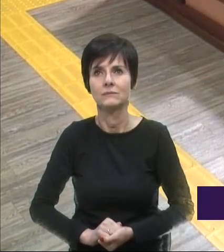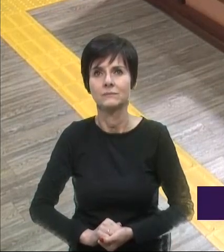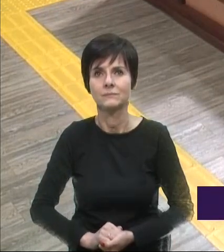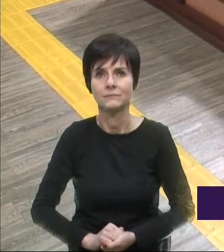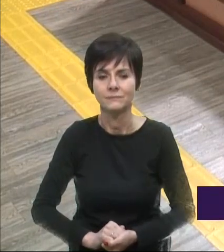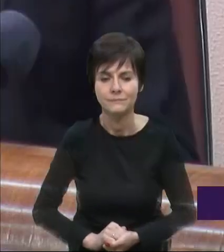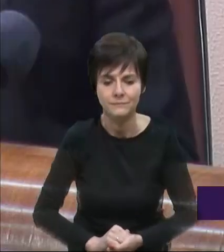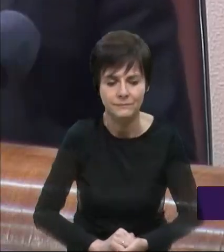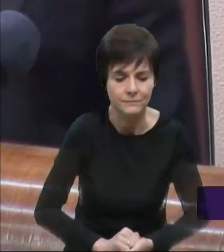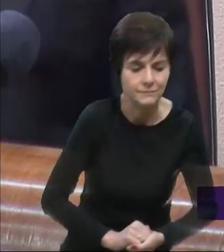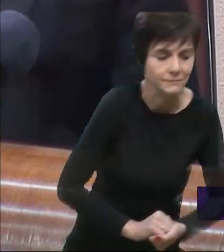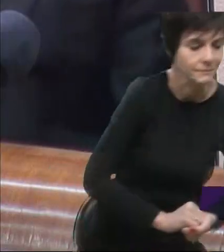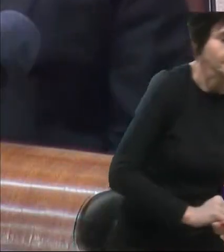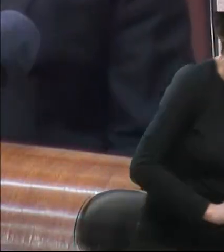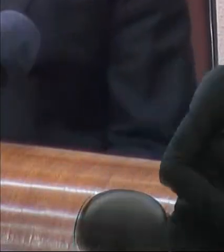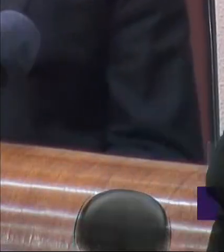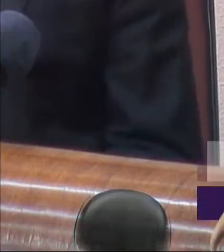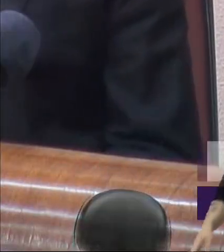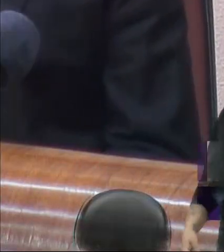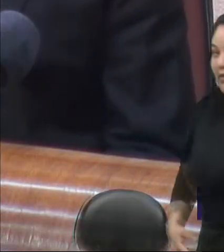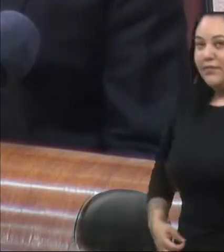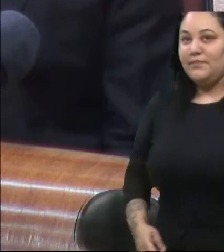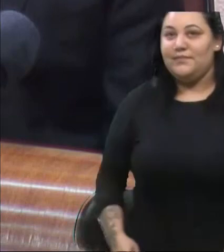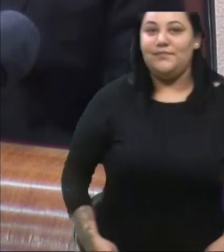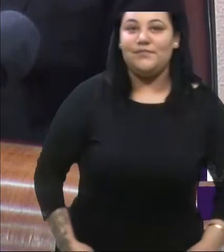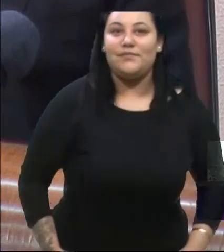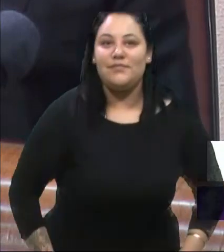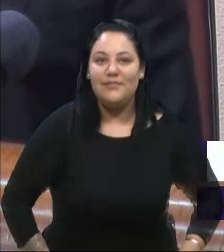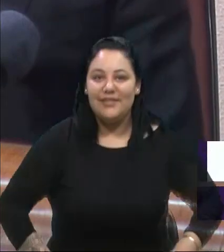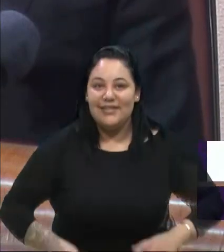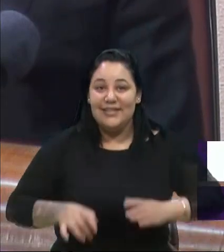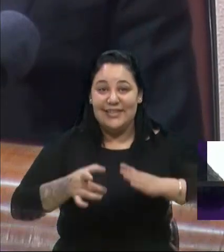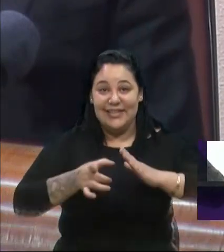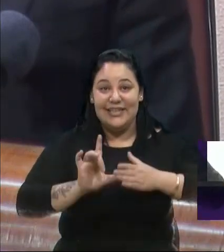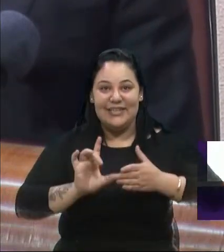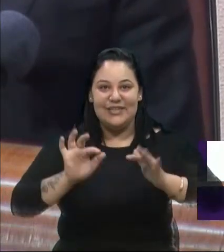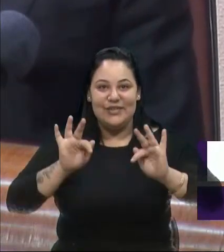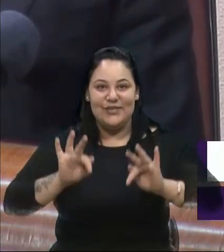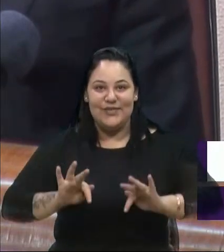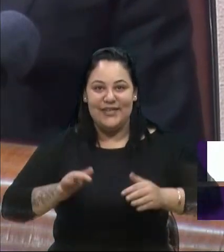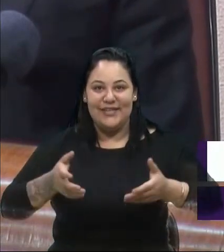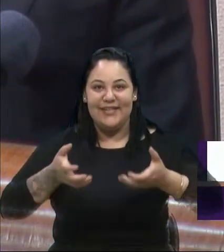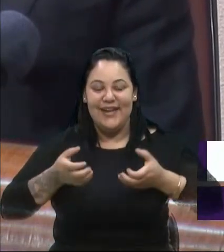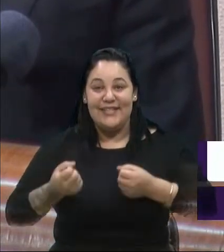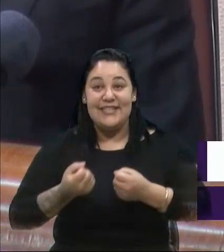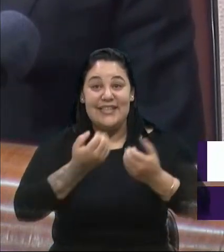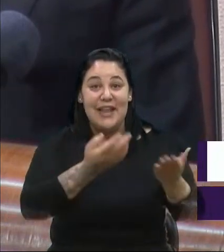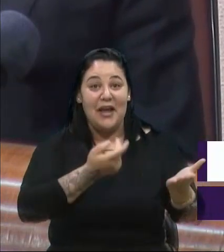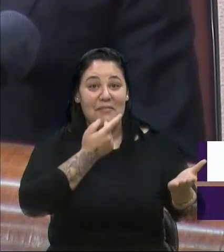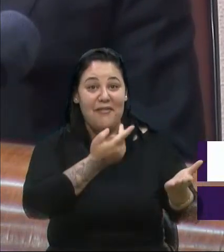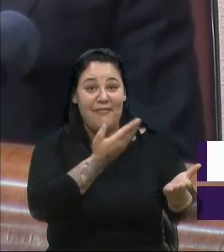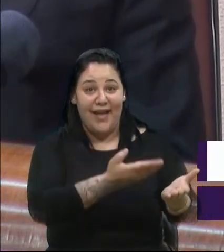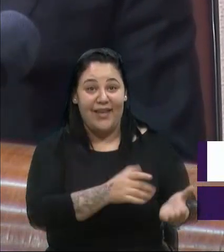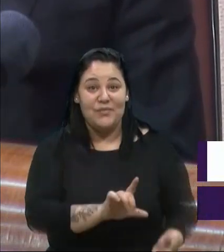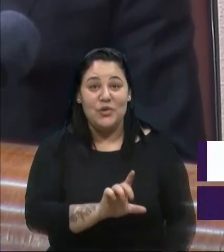Antes de finalizar, eu quero que vocês levem um recado para o Luciano Brandalize.